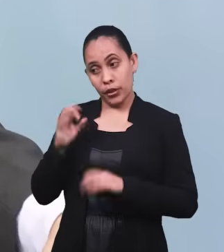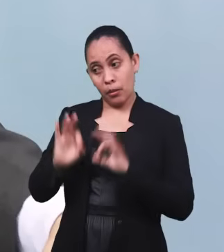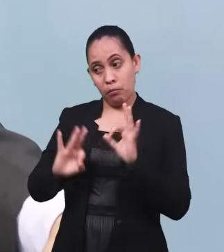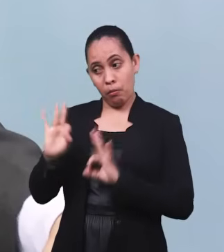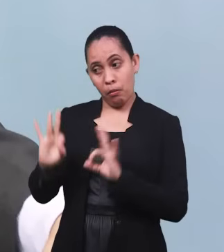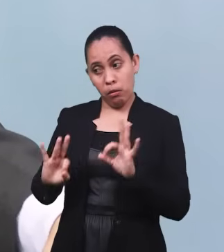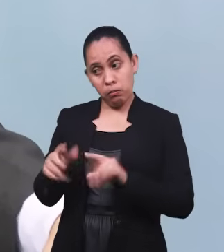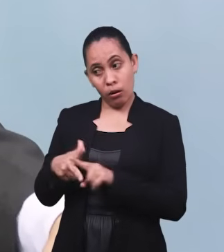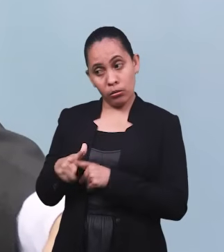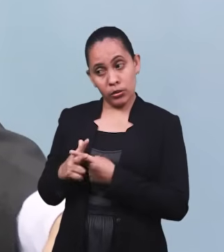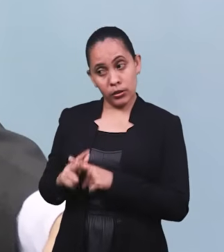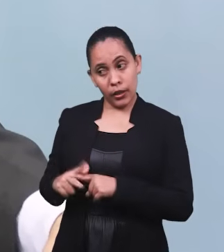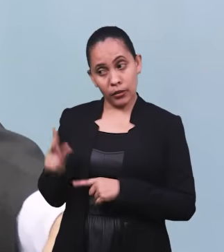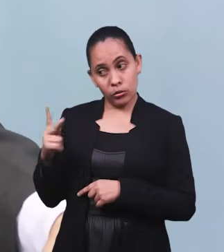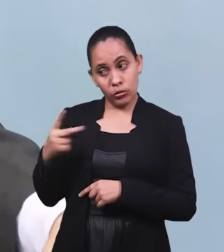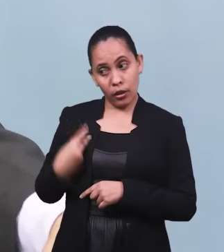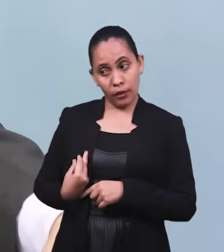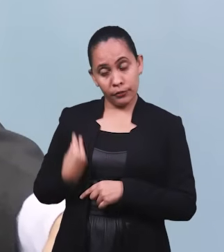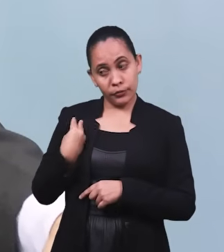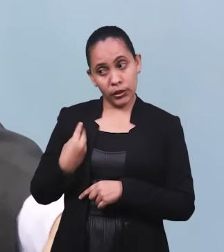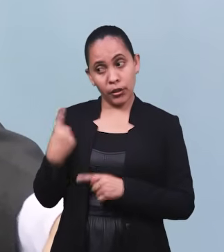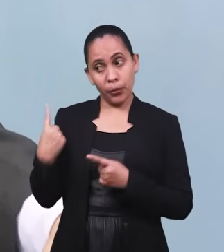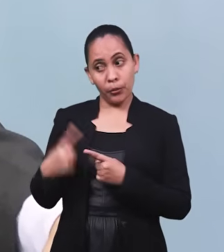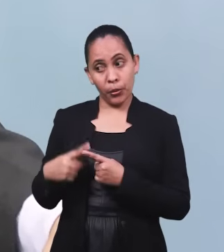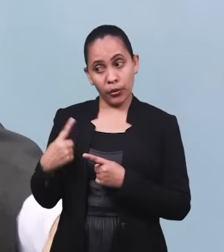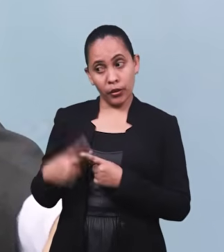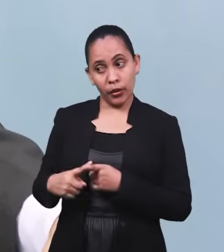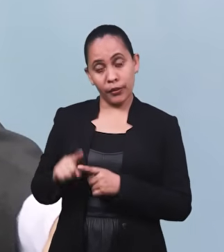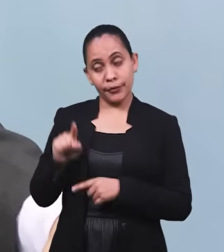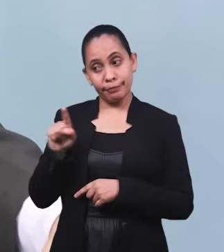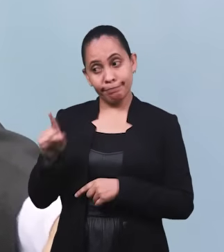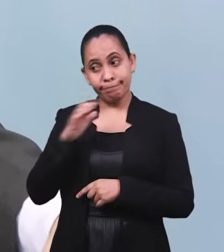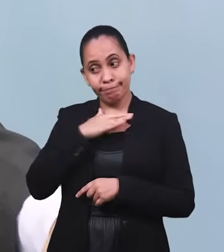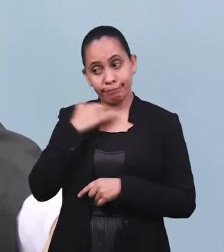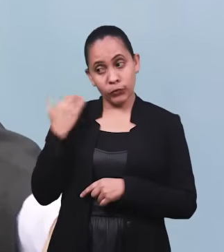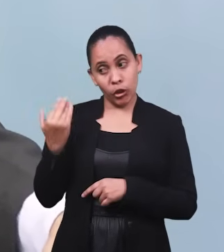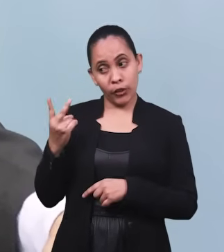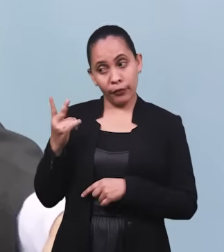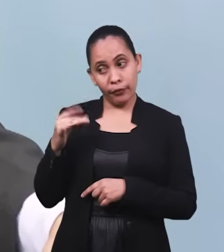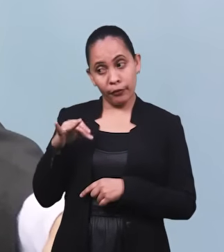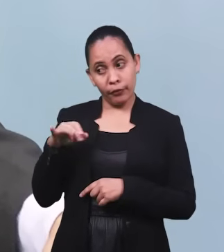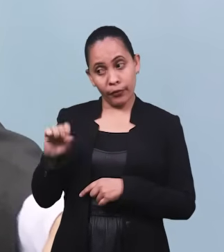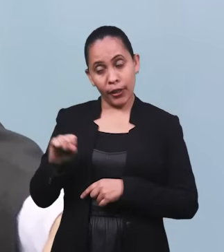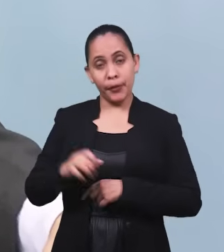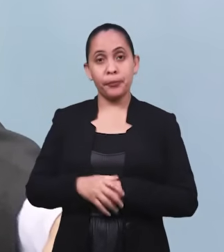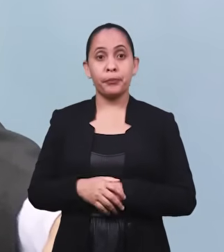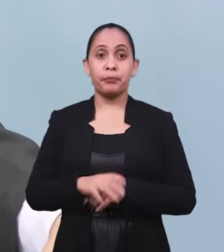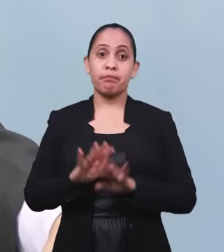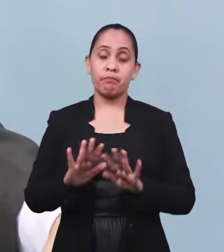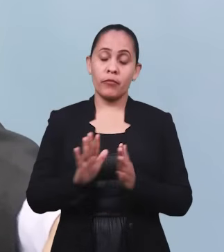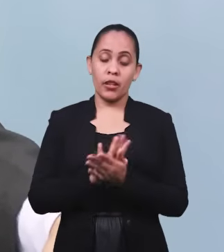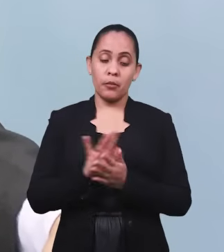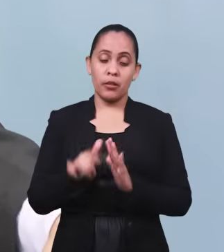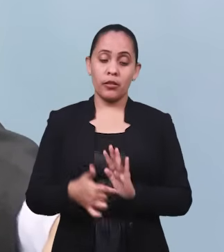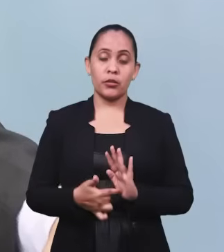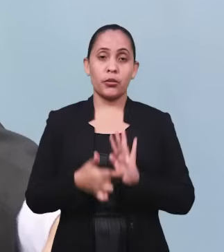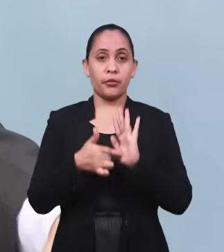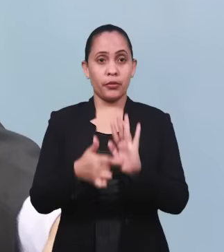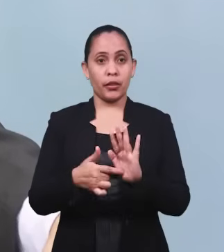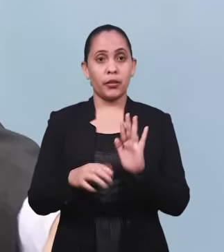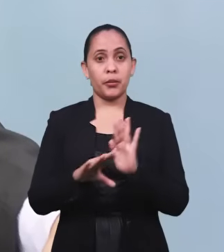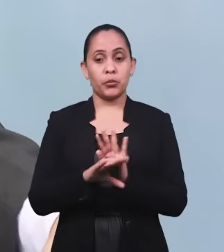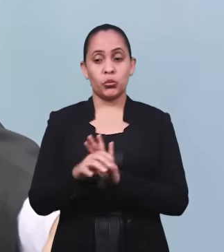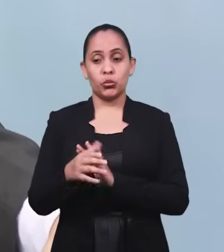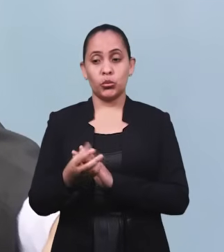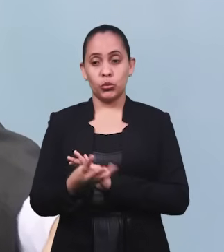vida em ordem, a sua casa em ordem, porque ele iria morrer. E a palavra nos fala, está lá no capítulo